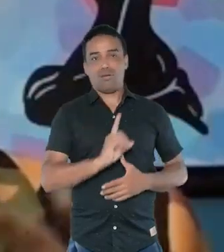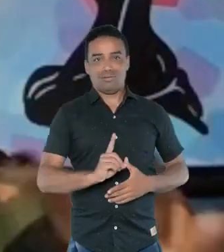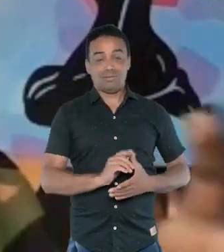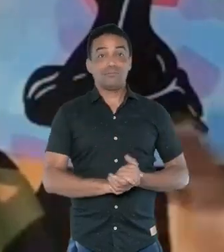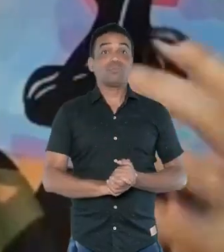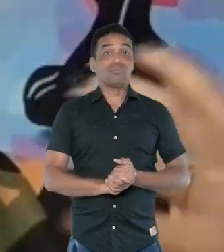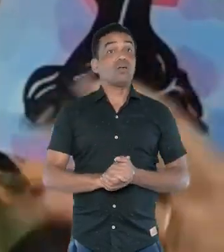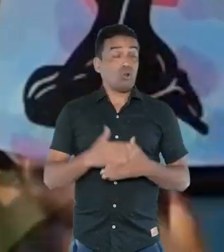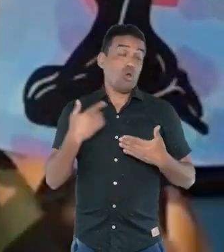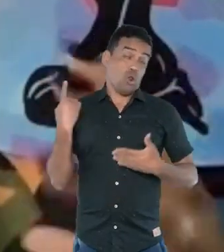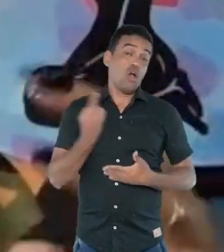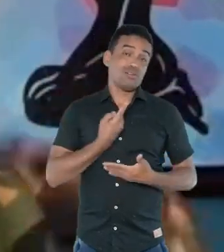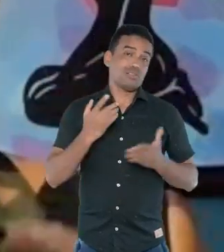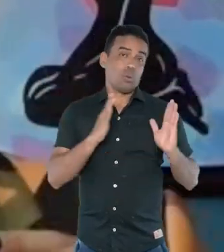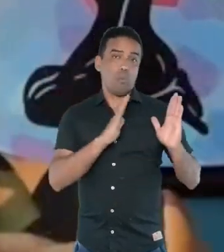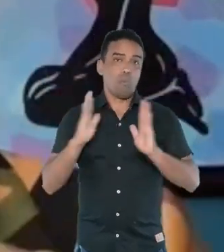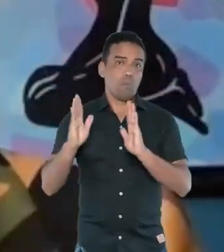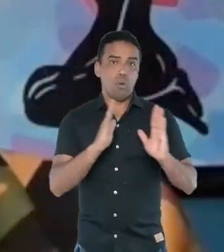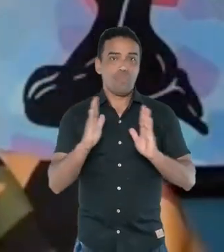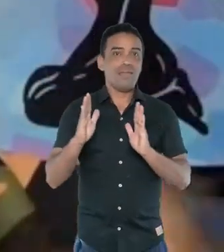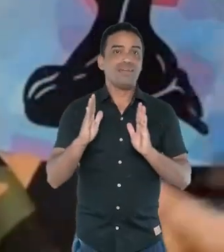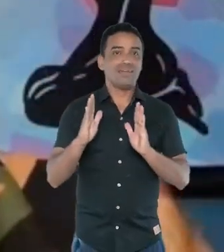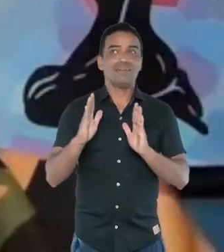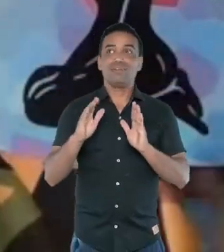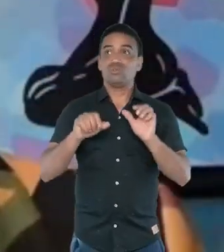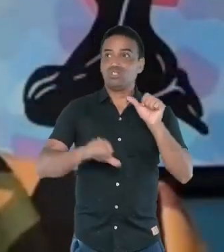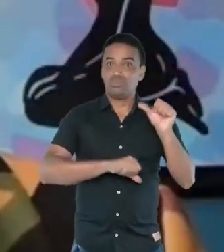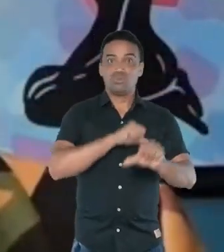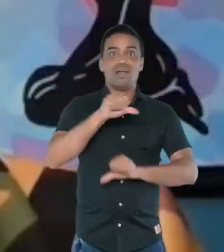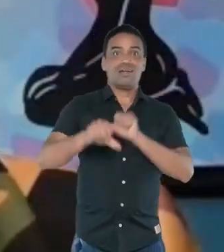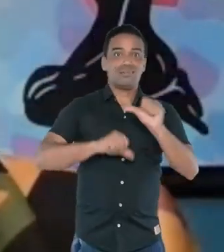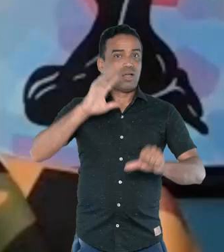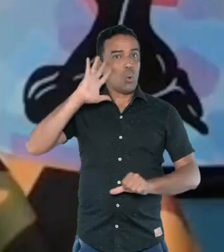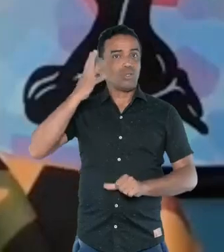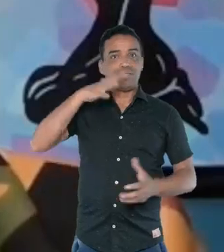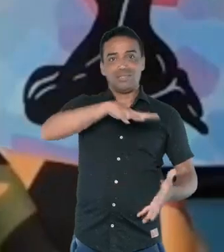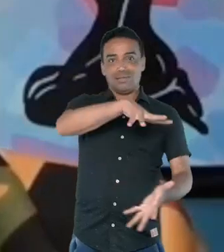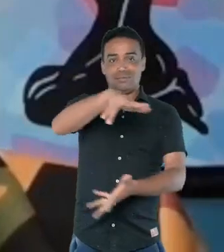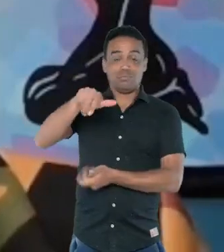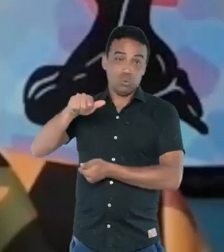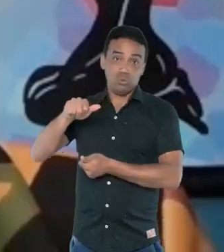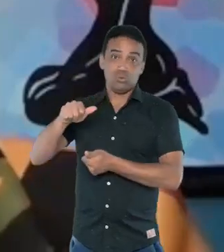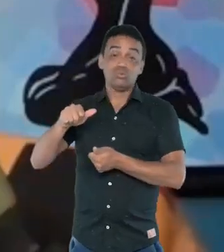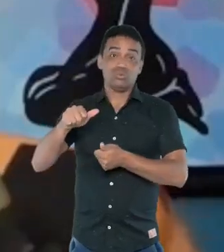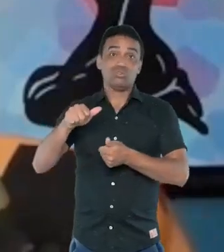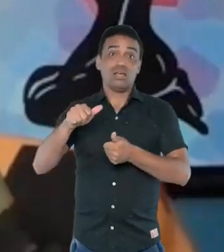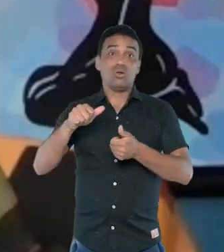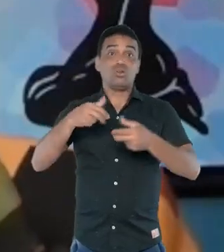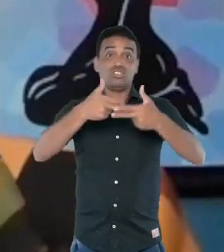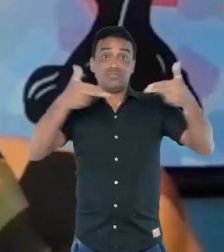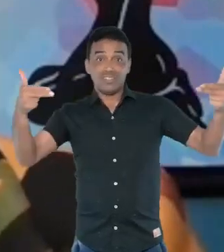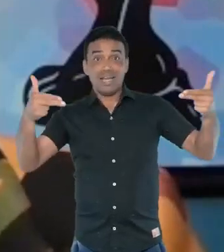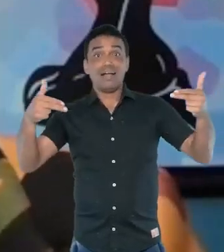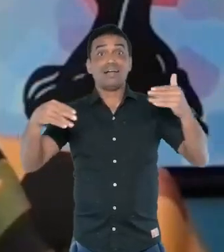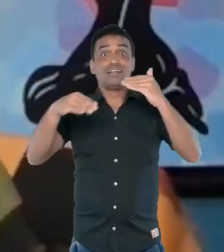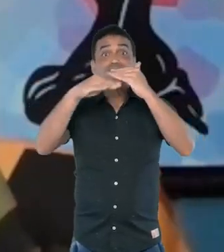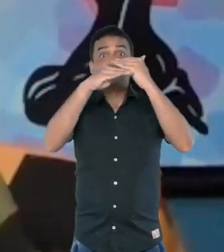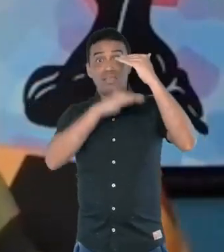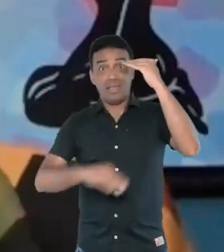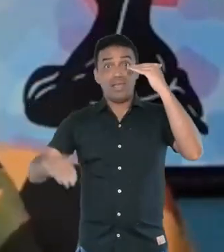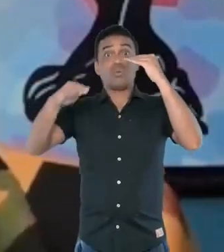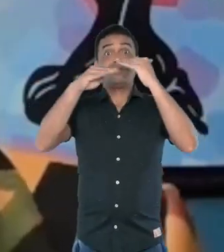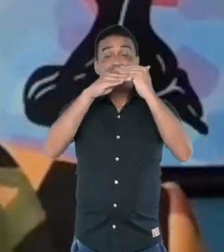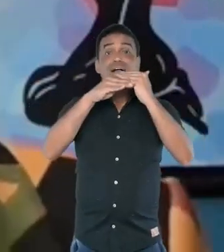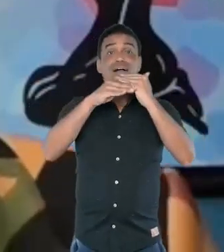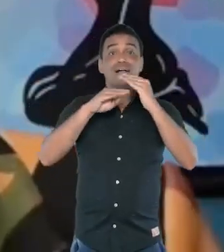num momento, vem aí de uma onda de transformações, que diversidade, equidade e inclusão não é um